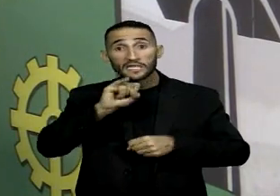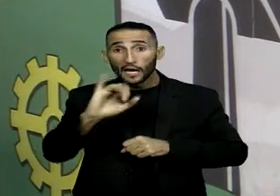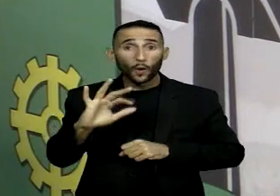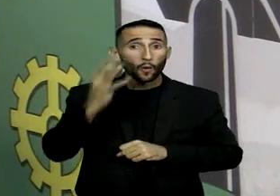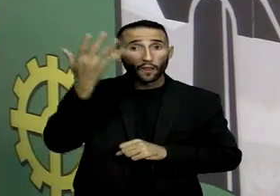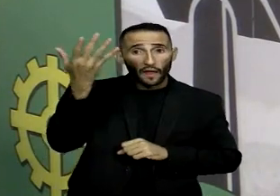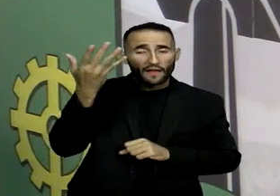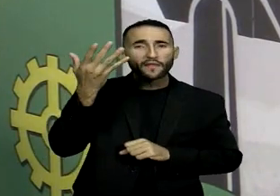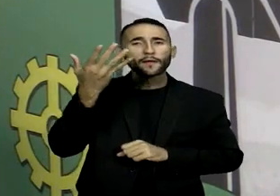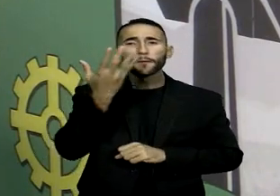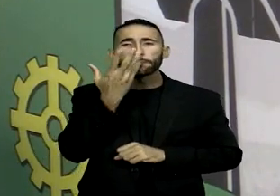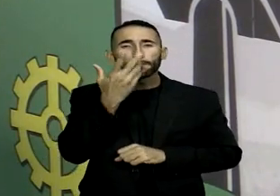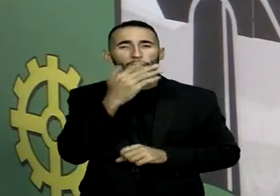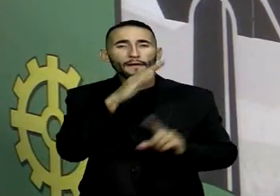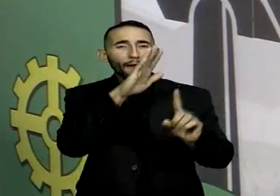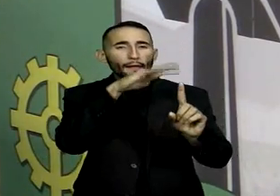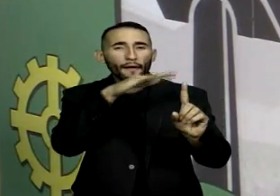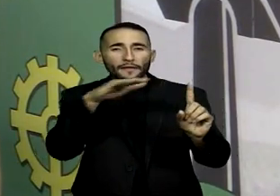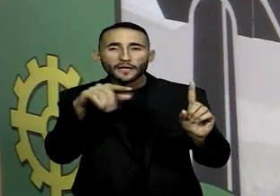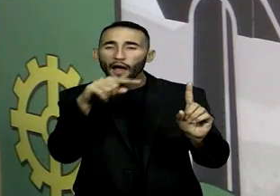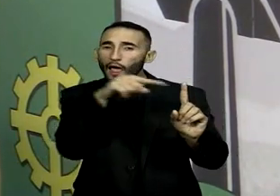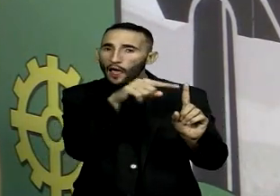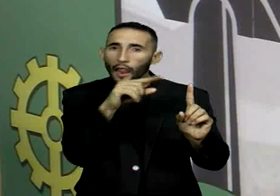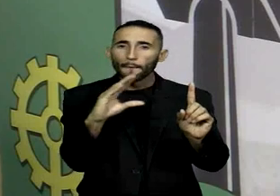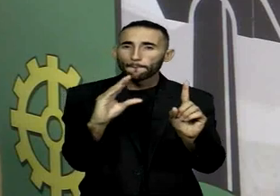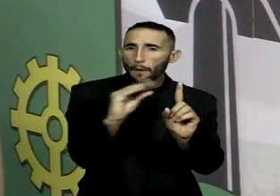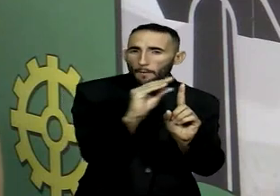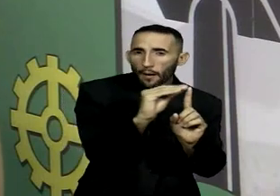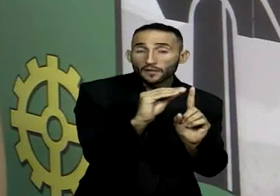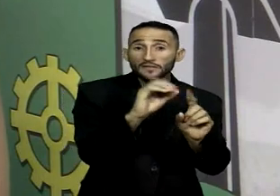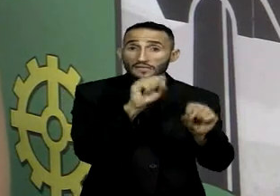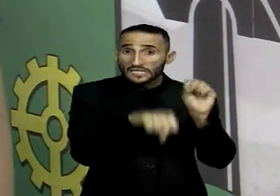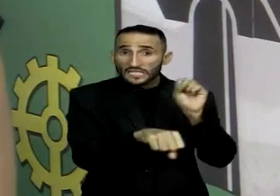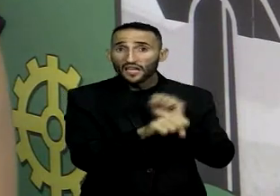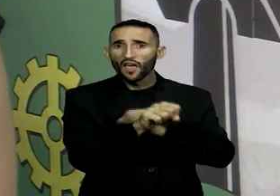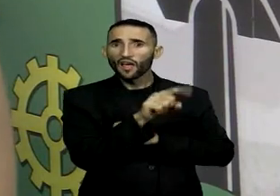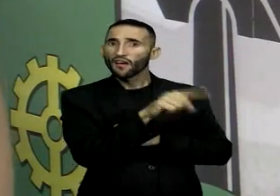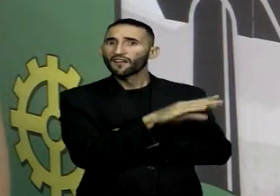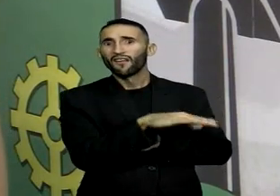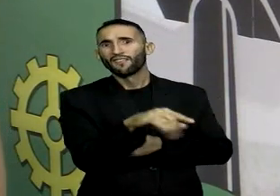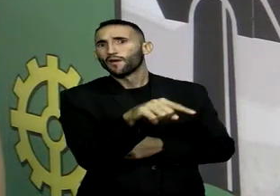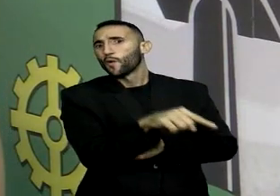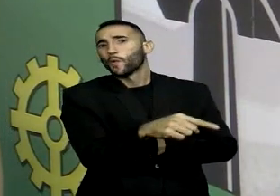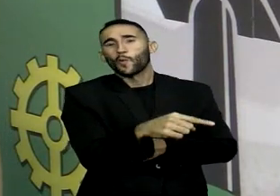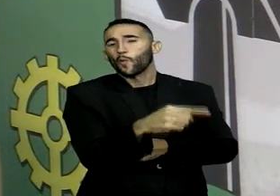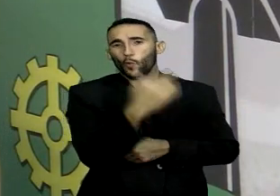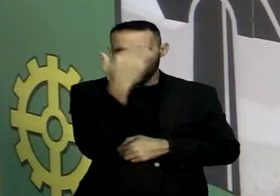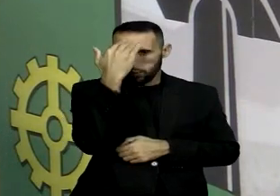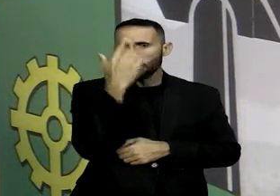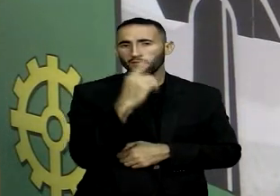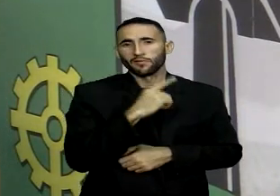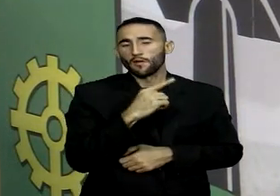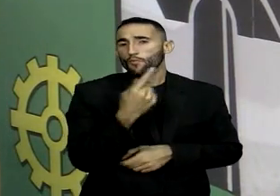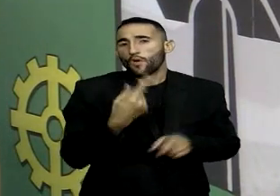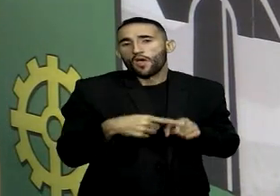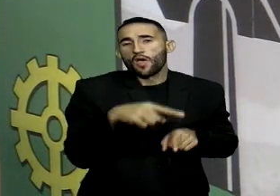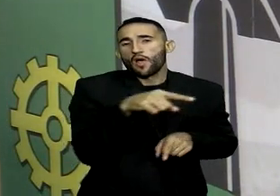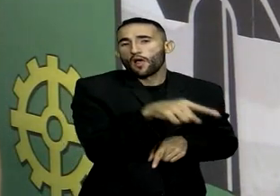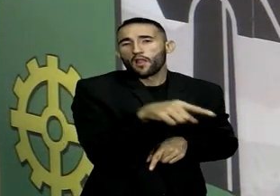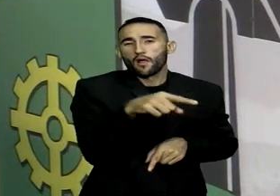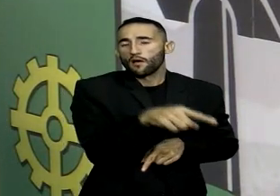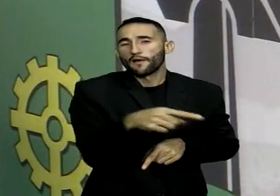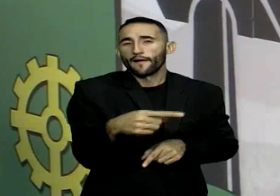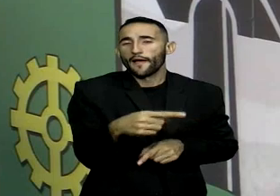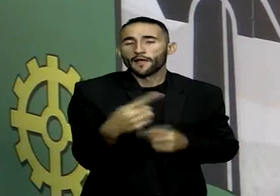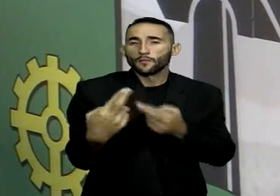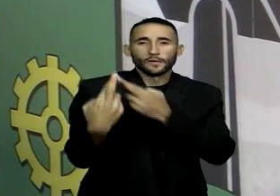uma criança, a criança é também culpada, porque ela deu lugar. Crianças também têm culpa,